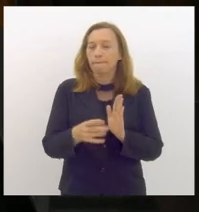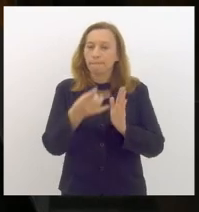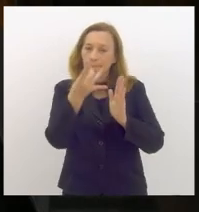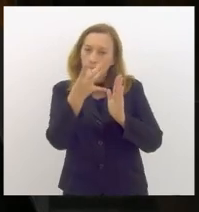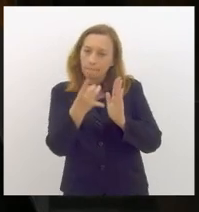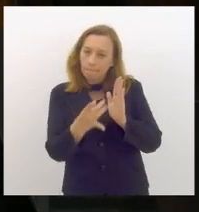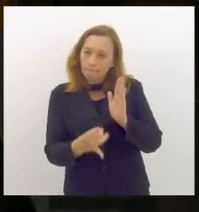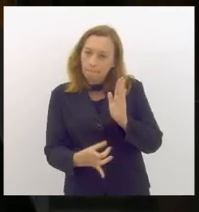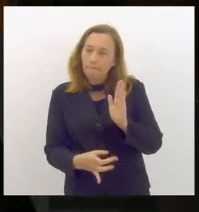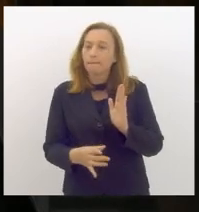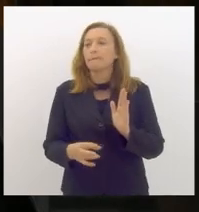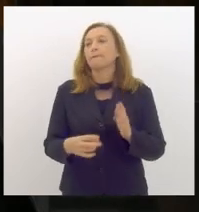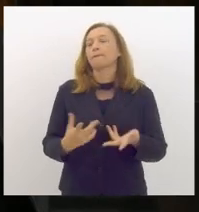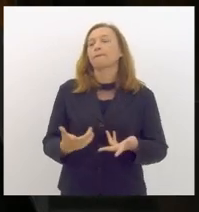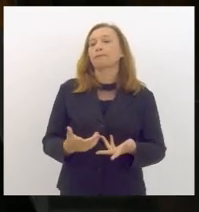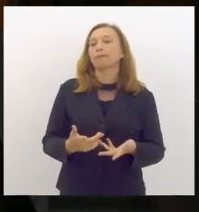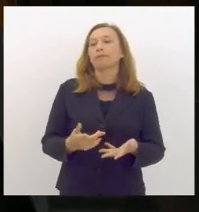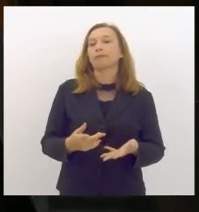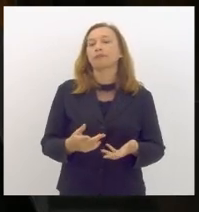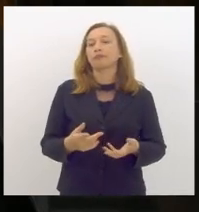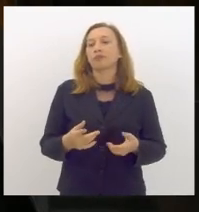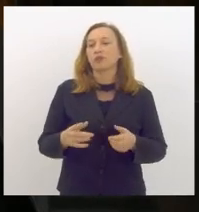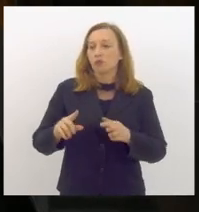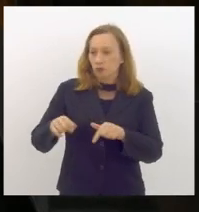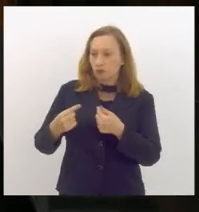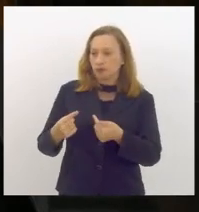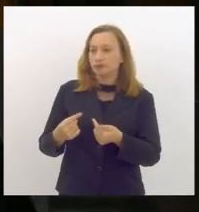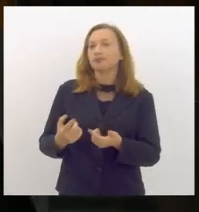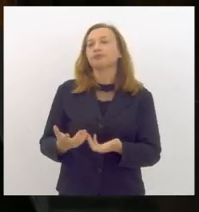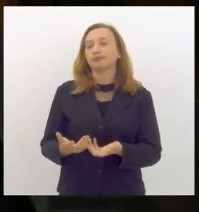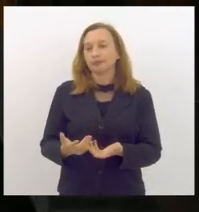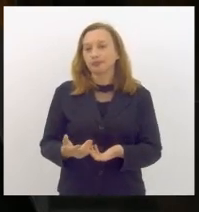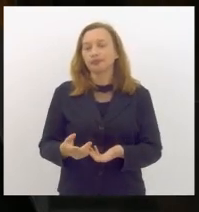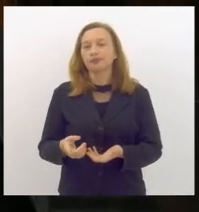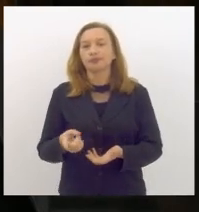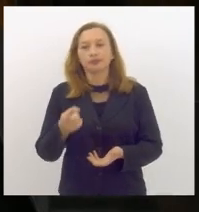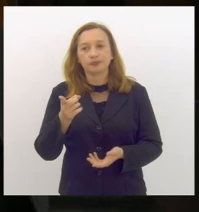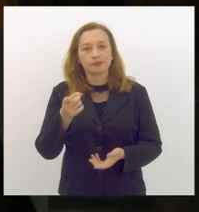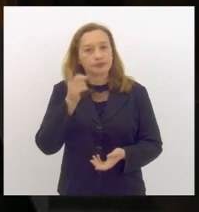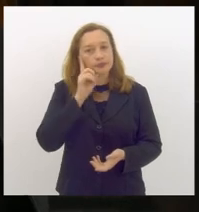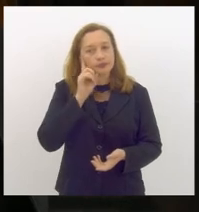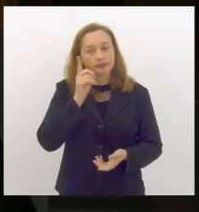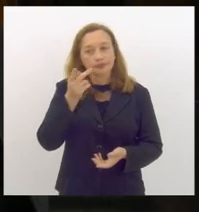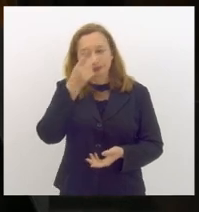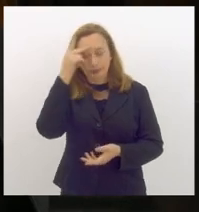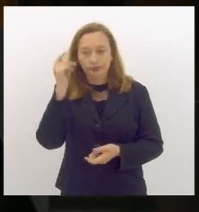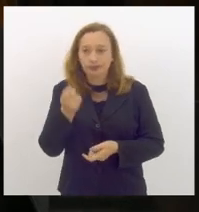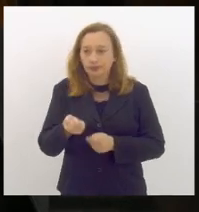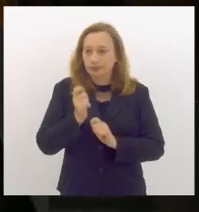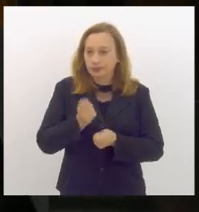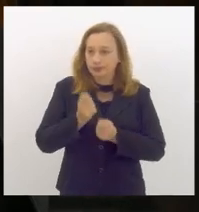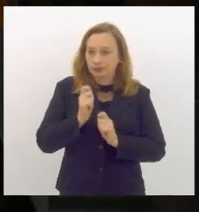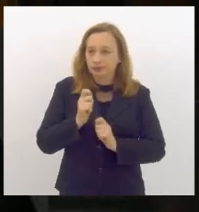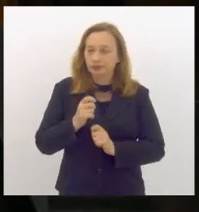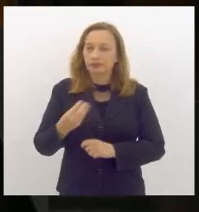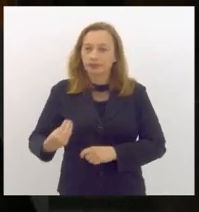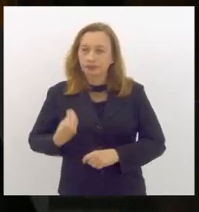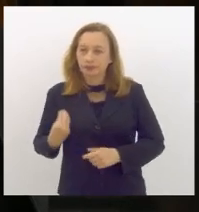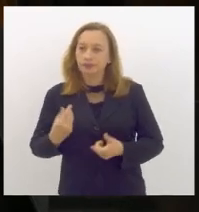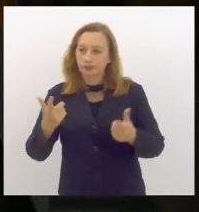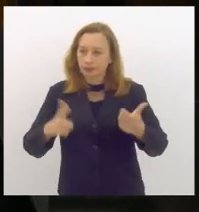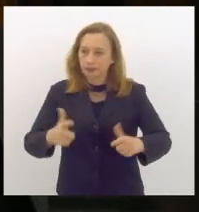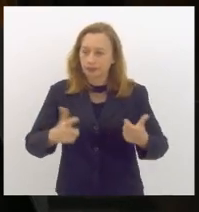de constrangimento, inclusive, que tentaram nos impor e que impõem cotidianamente aos pescadores que transitam